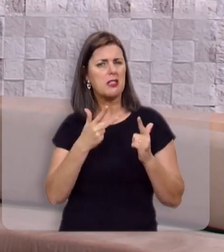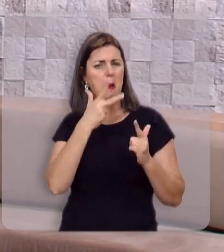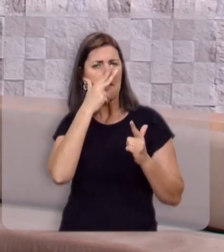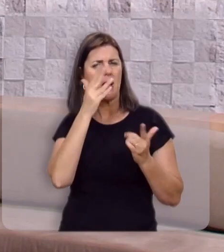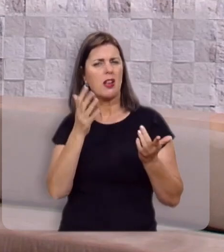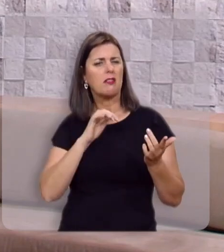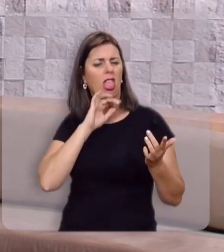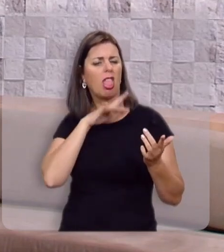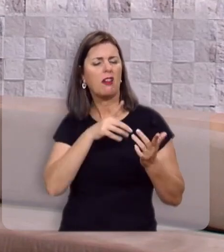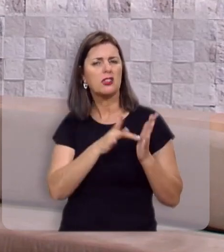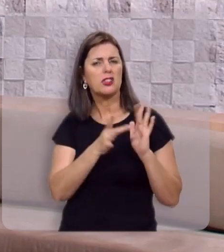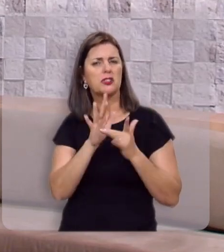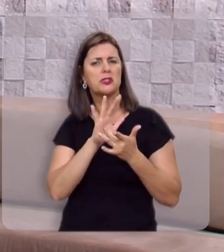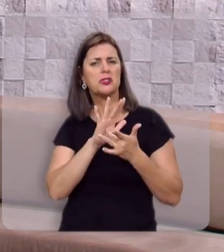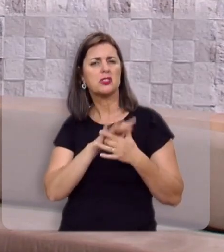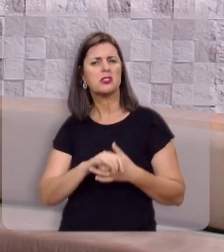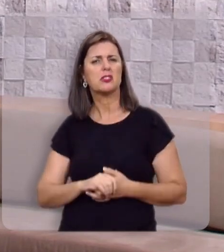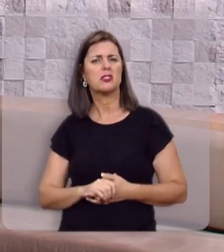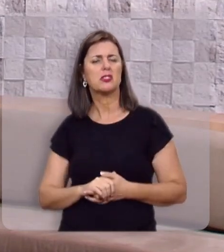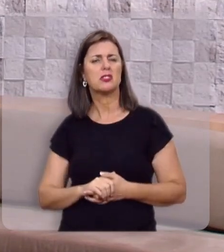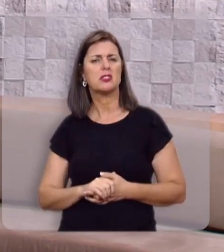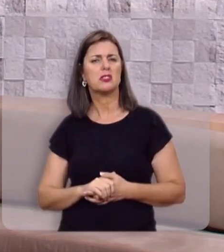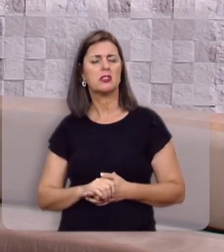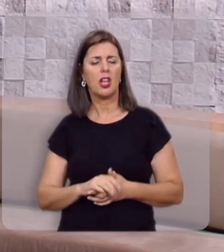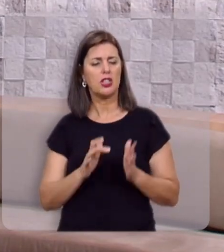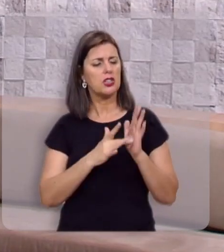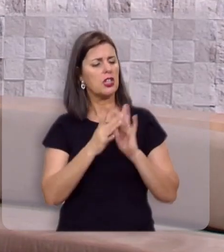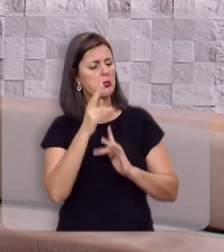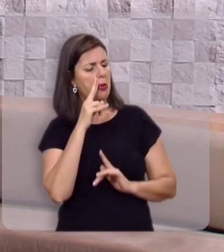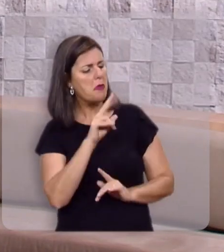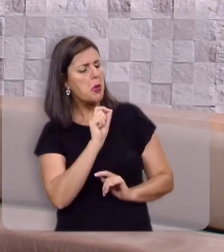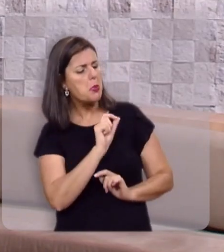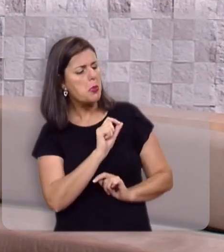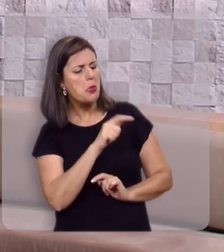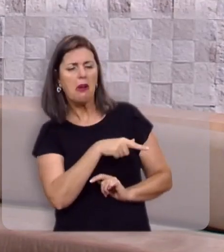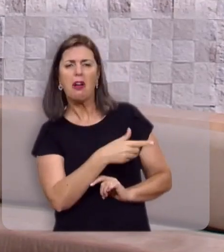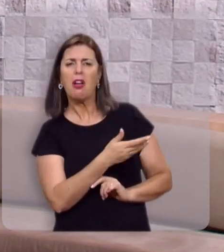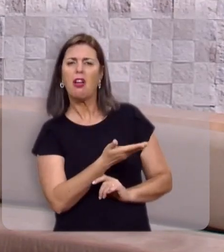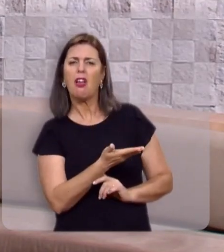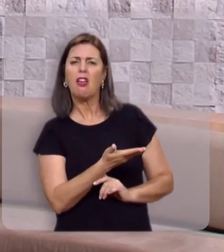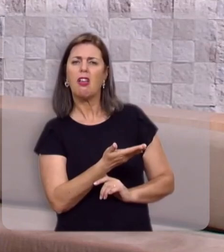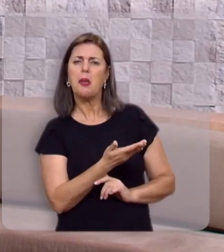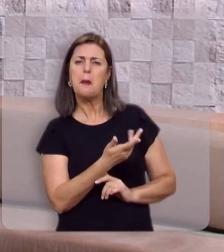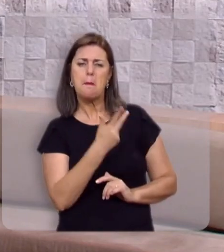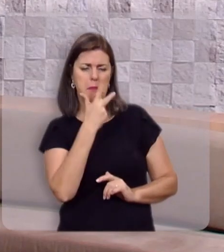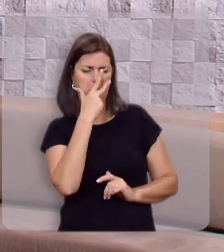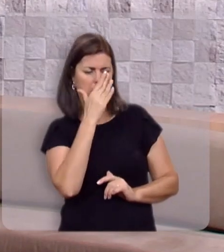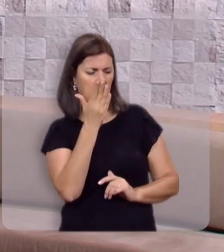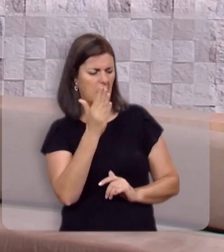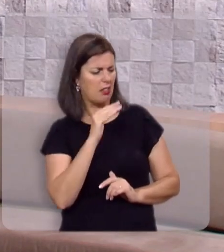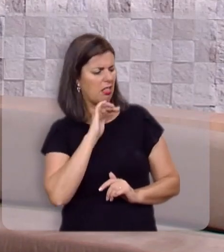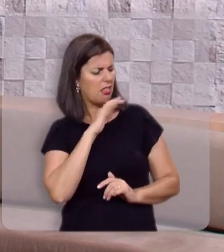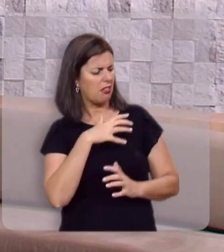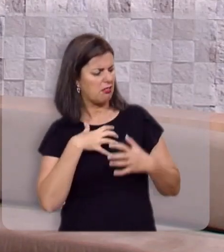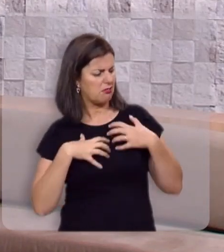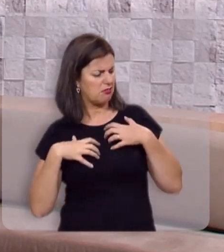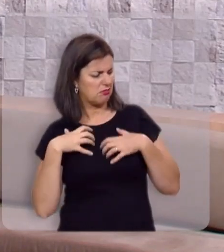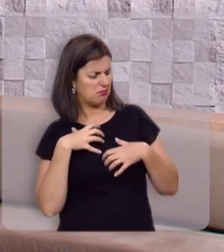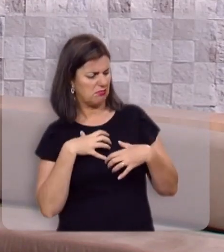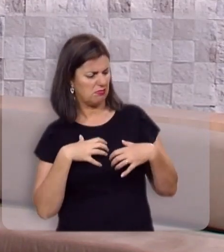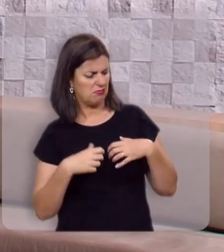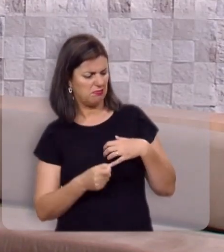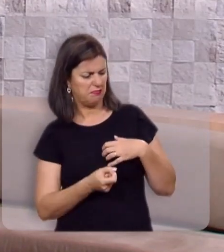causando náuseas em Jesus. E o que é que Jesus vê nessa igreja que tanto o